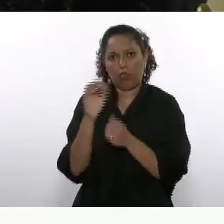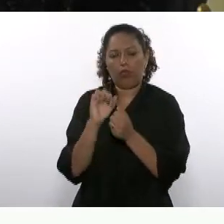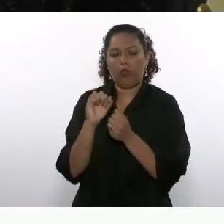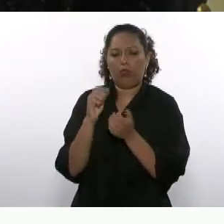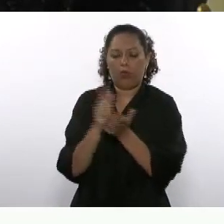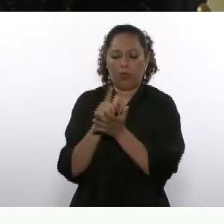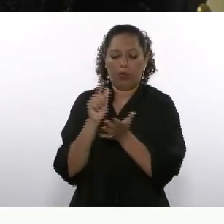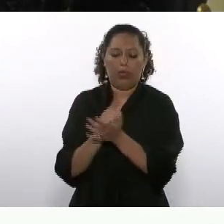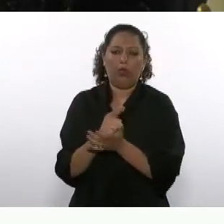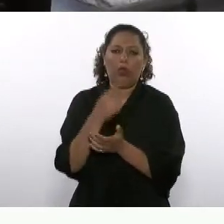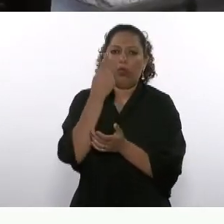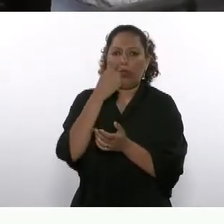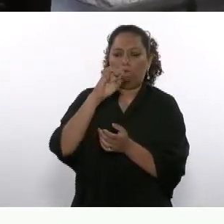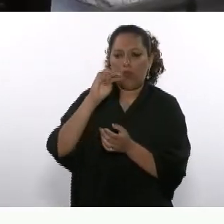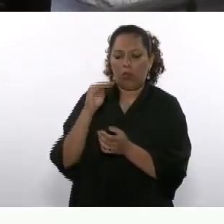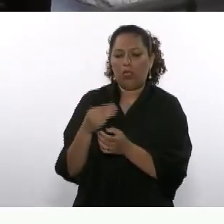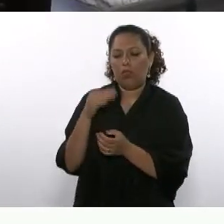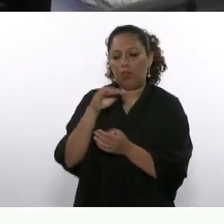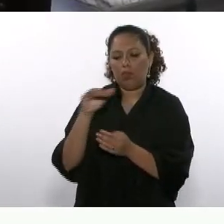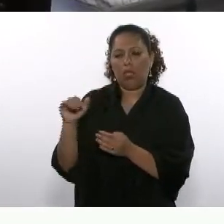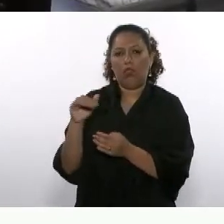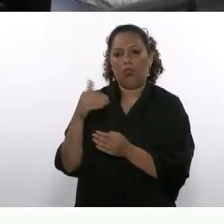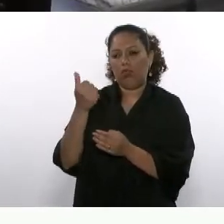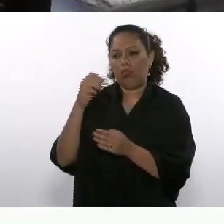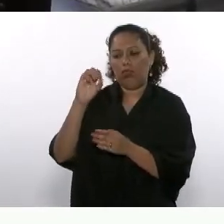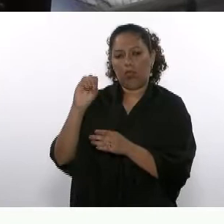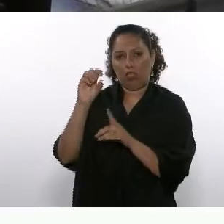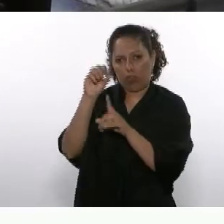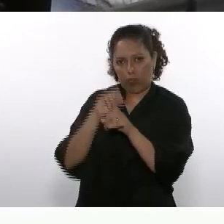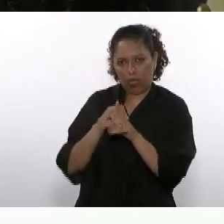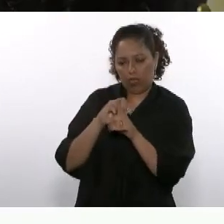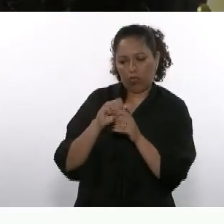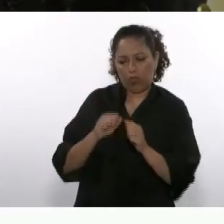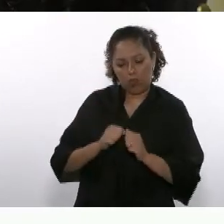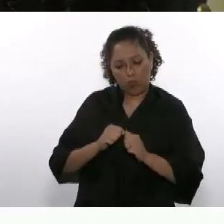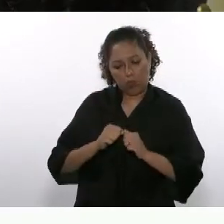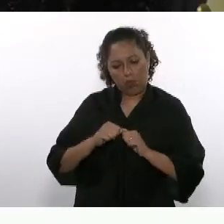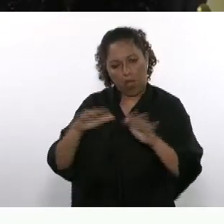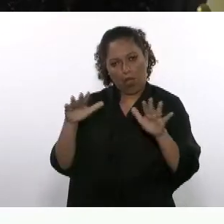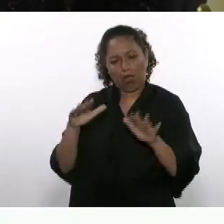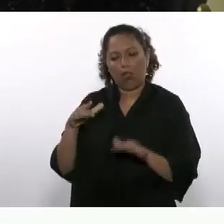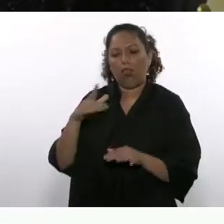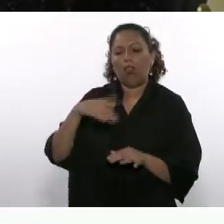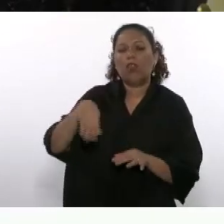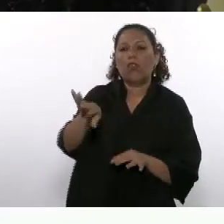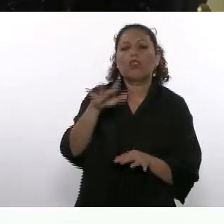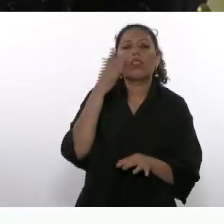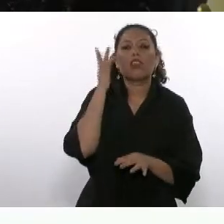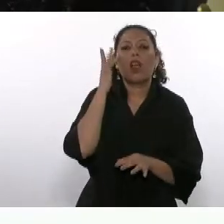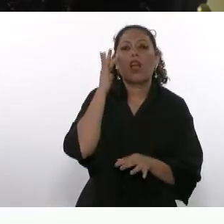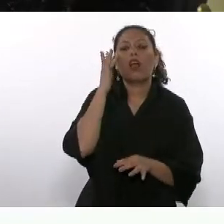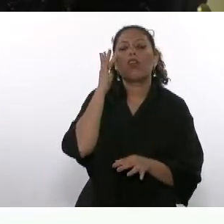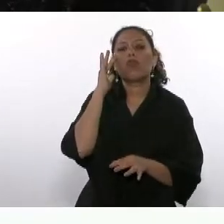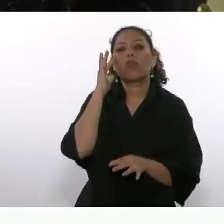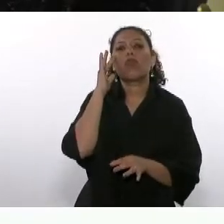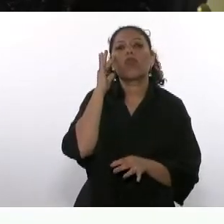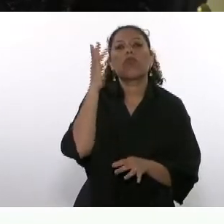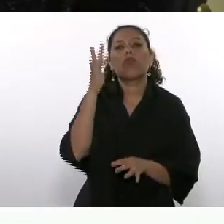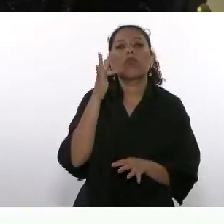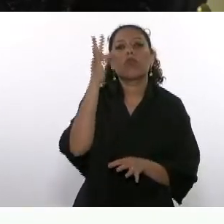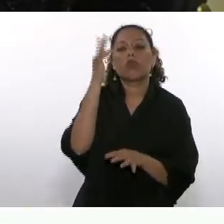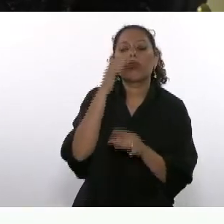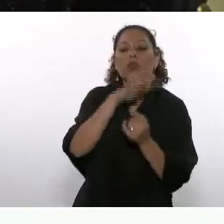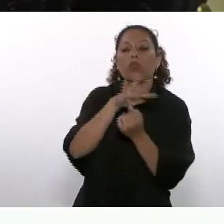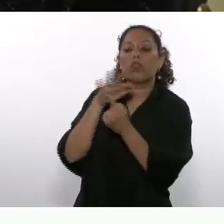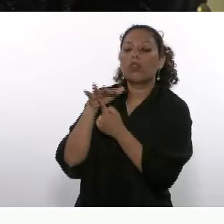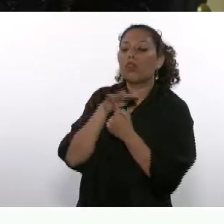longo desses 10 meses. Há uma previsão, essa previsão de investimento nas feiras, sobretudo as